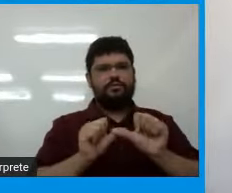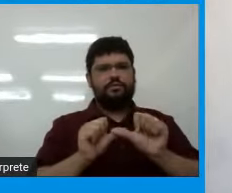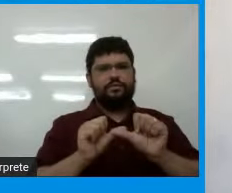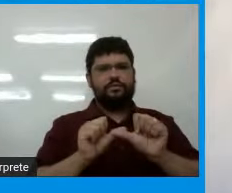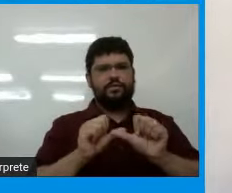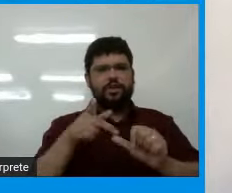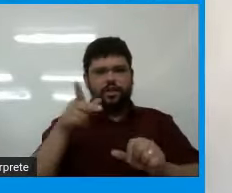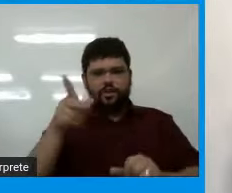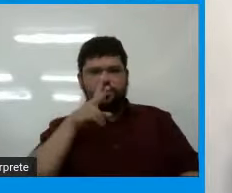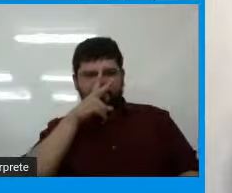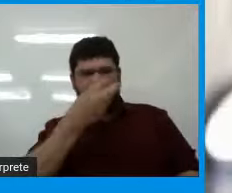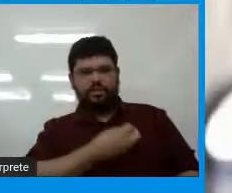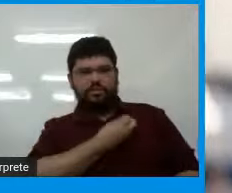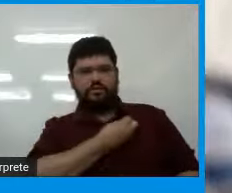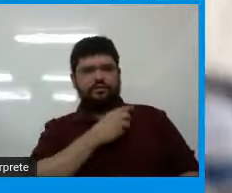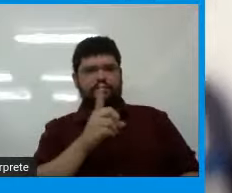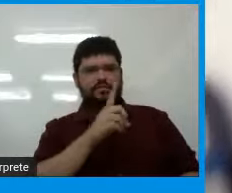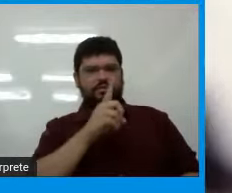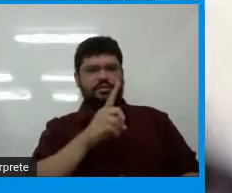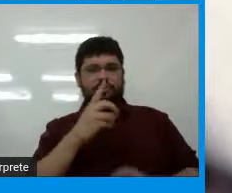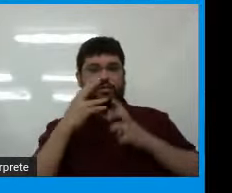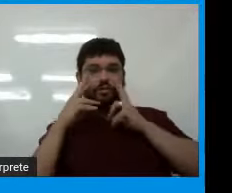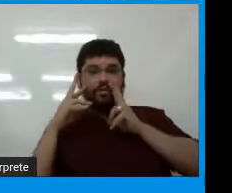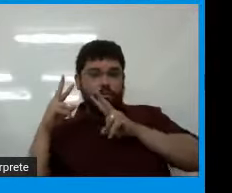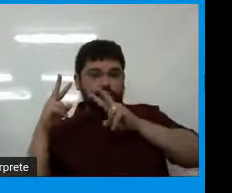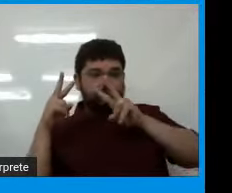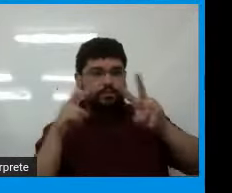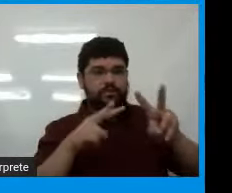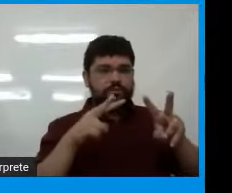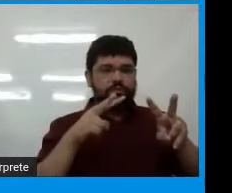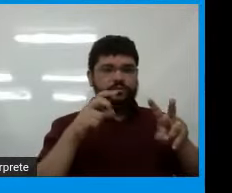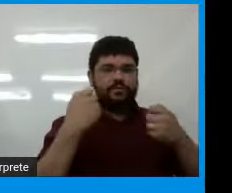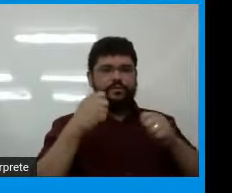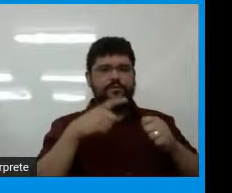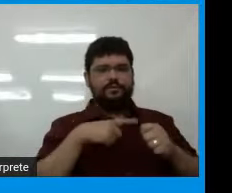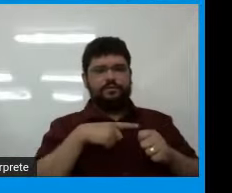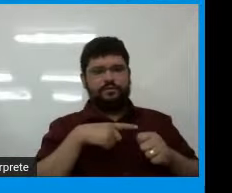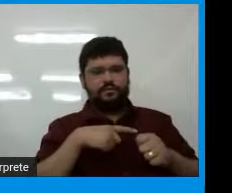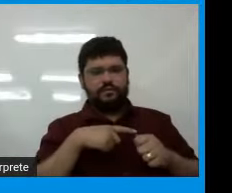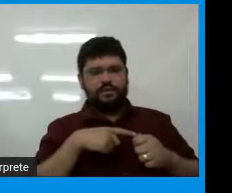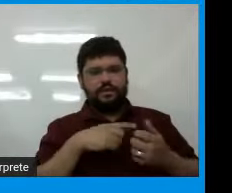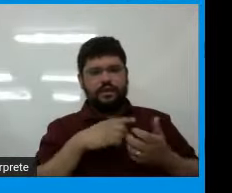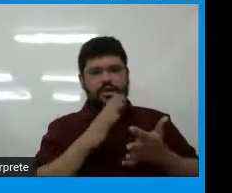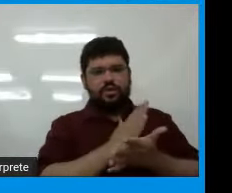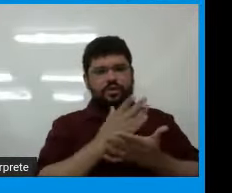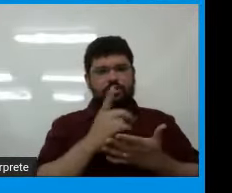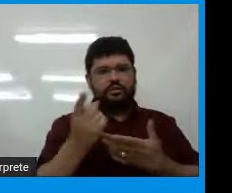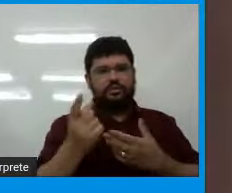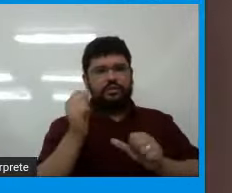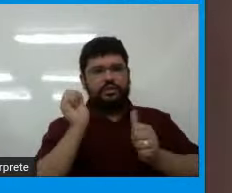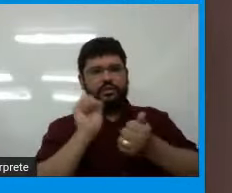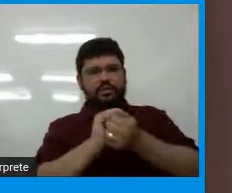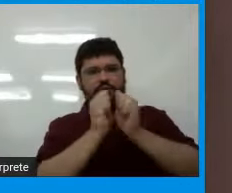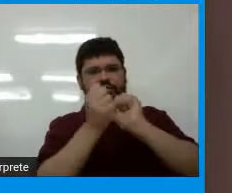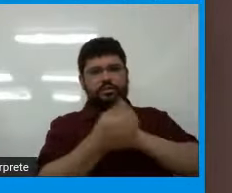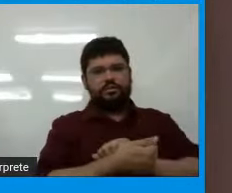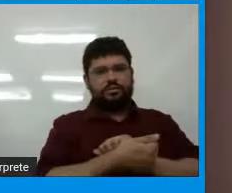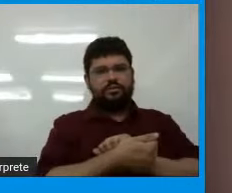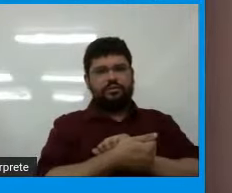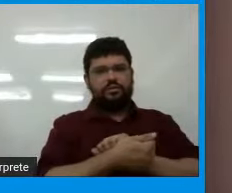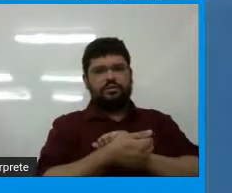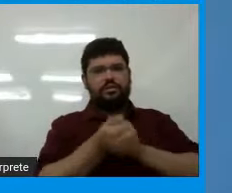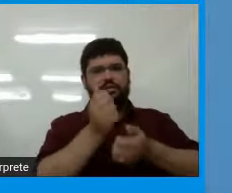sobrevive. A competição sempre é ruim para os dois lados. Às vezes, quem se adapta é quem colabora e acolhe os